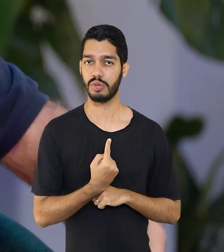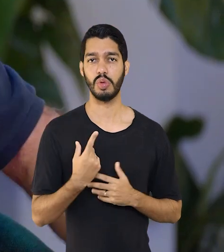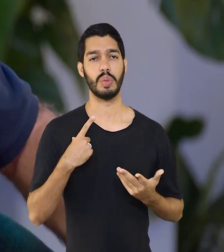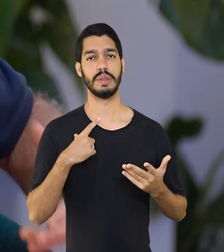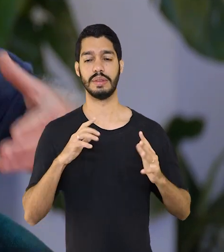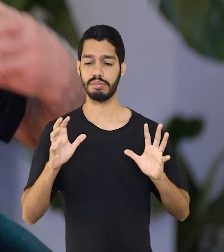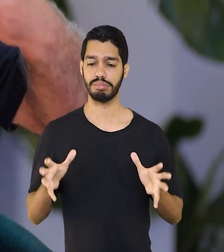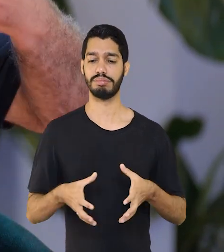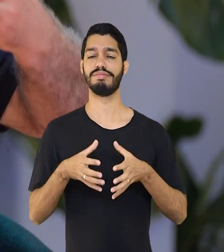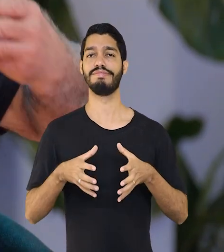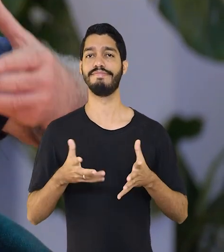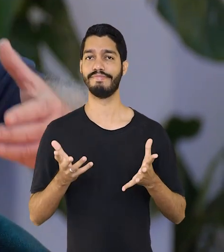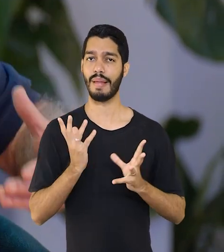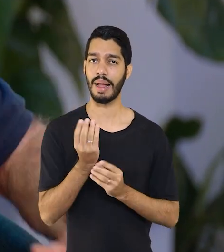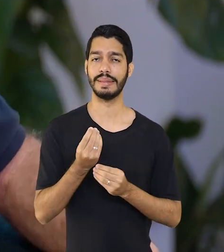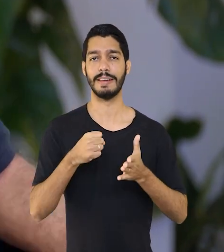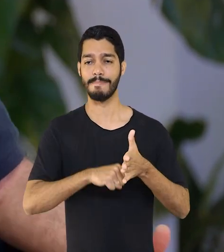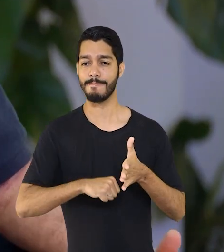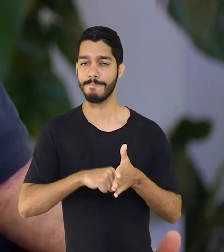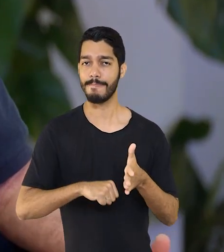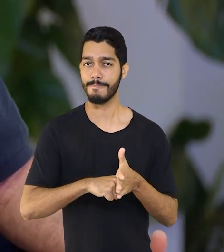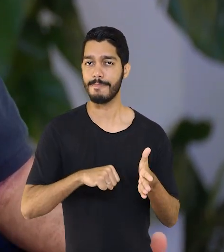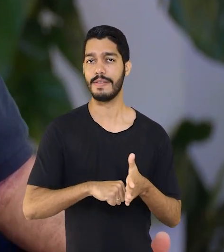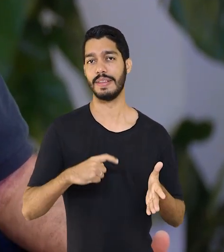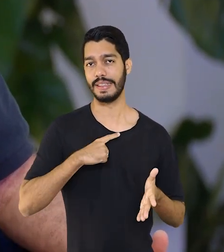acadêmicos, ativistas,